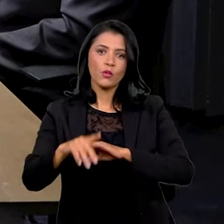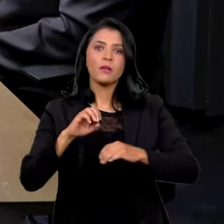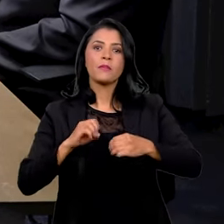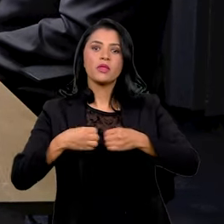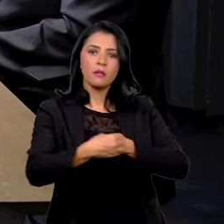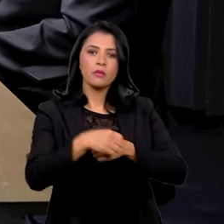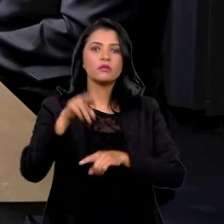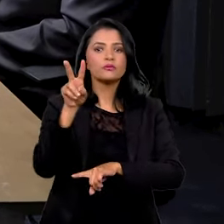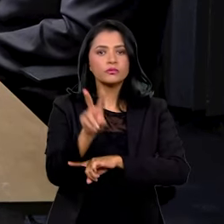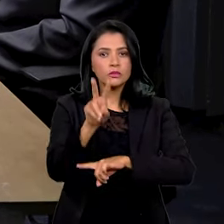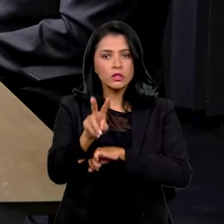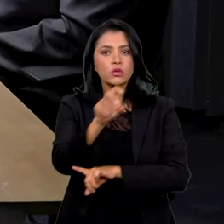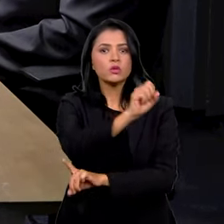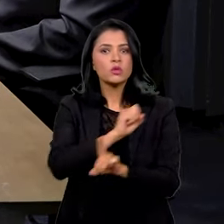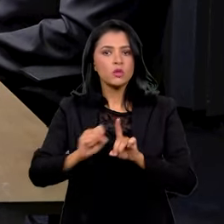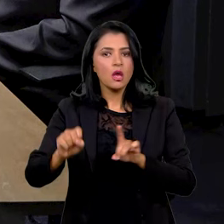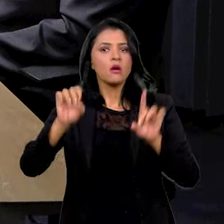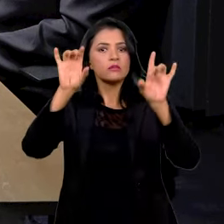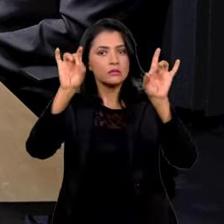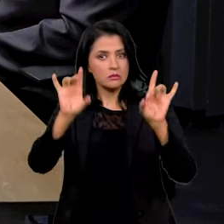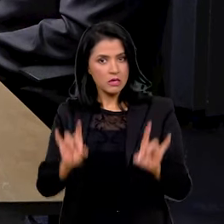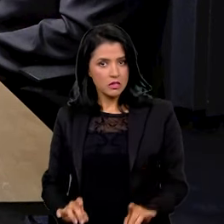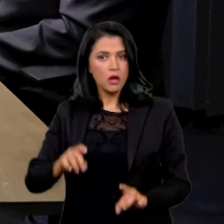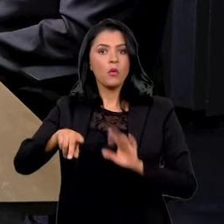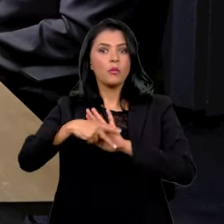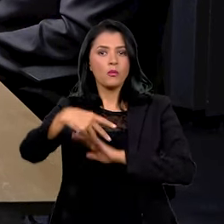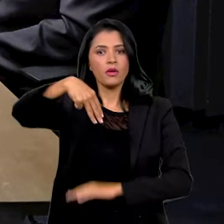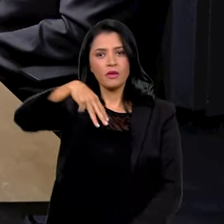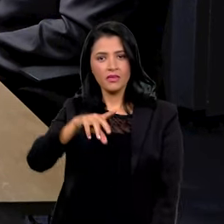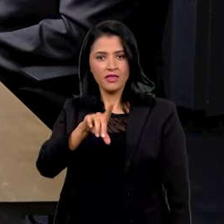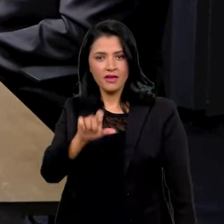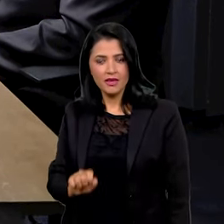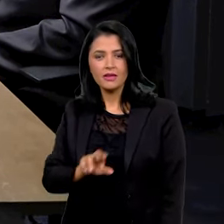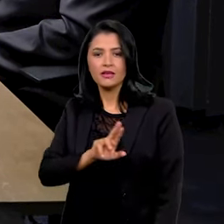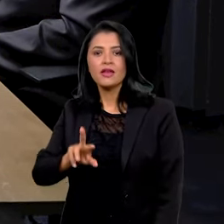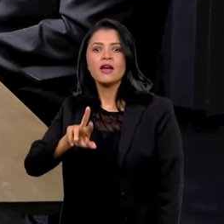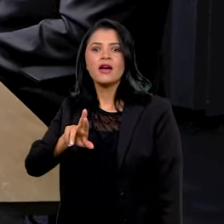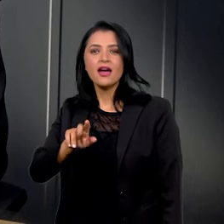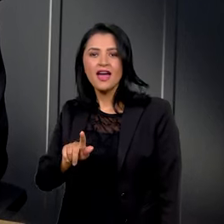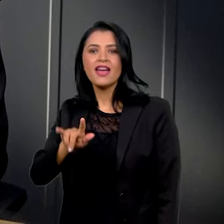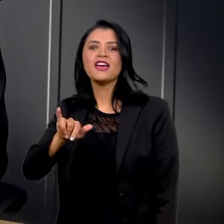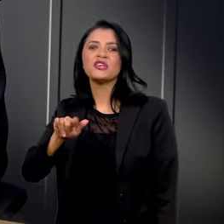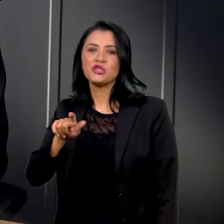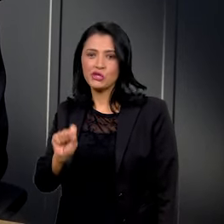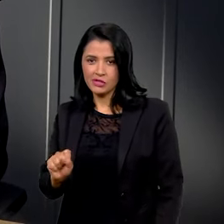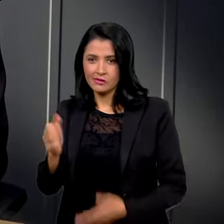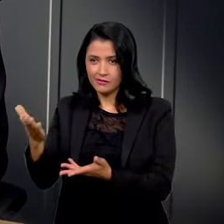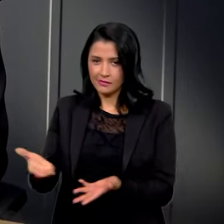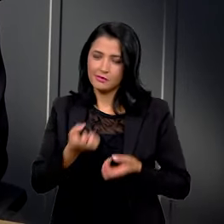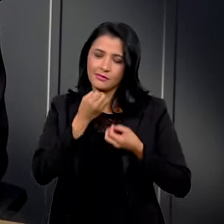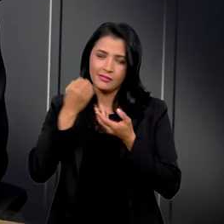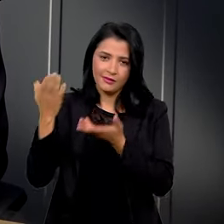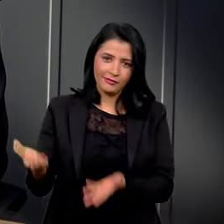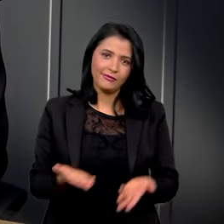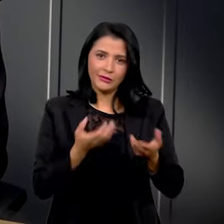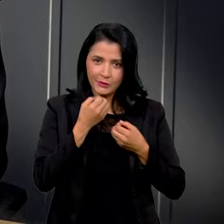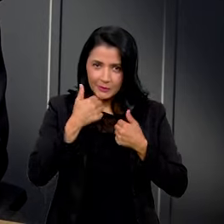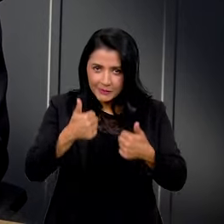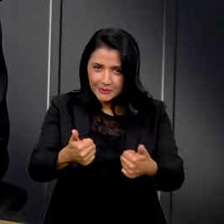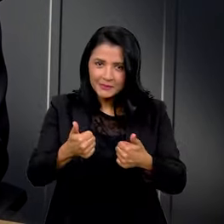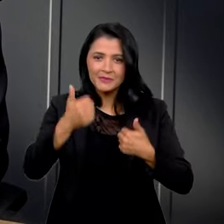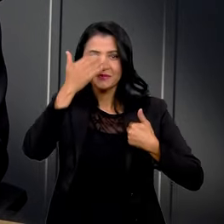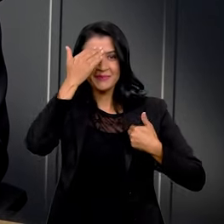do Departamento de proteção social especial do MDS Régis Espíndola Régis seja bem-vindo ao programa Tudo